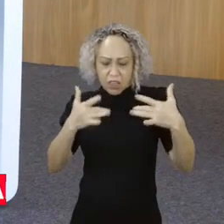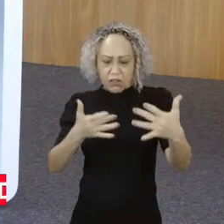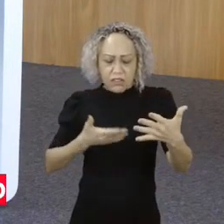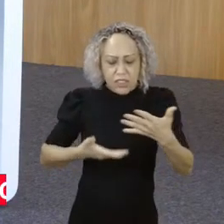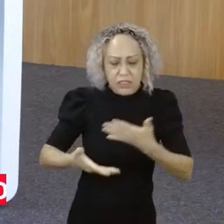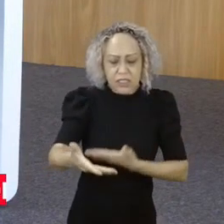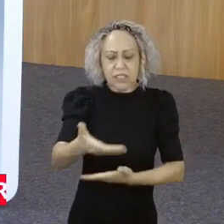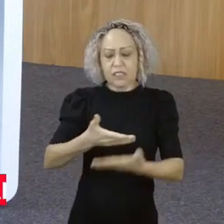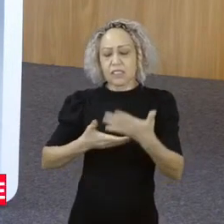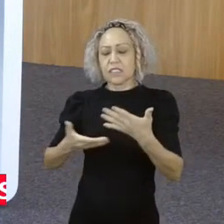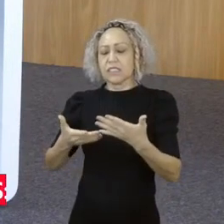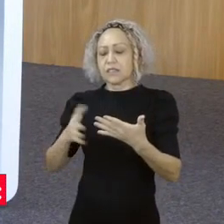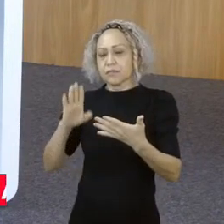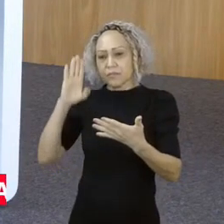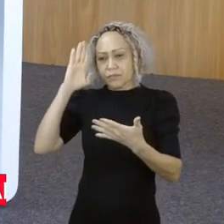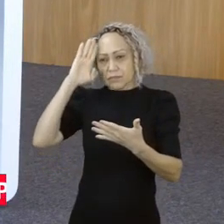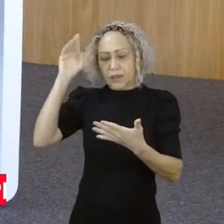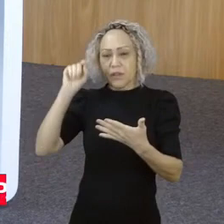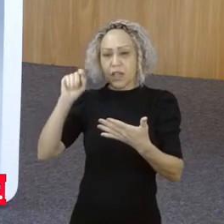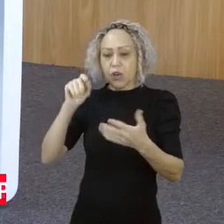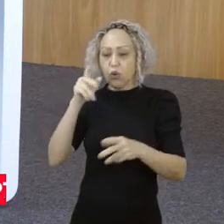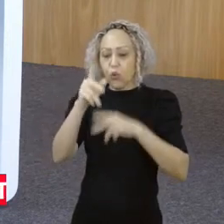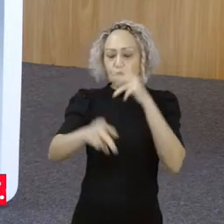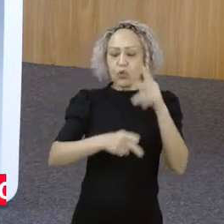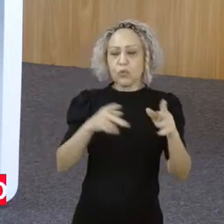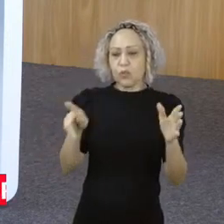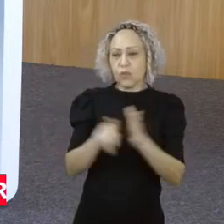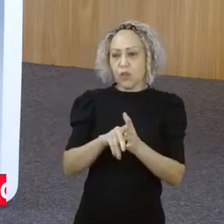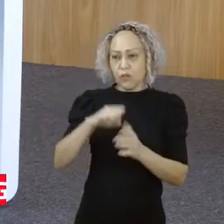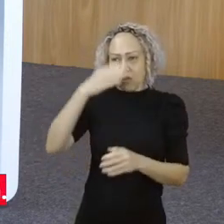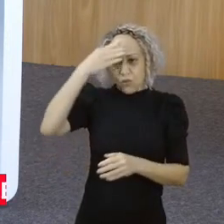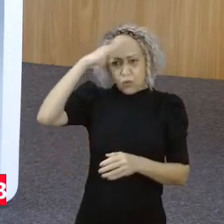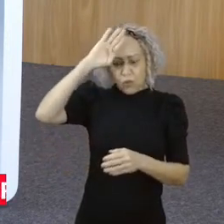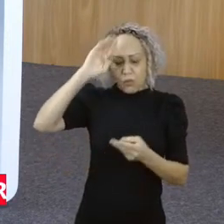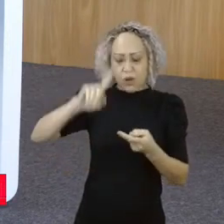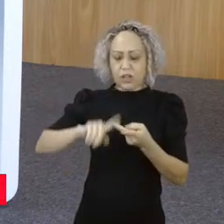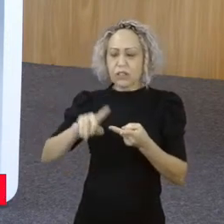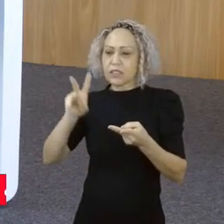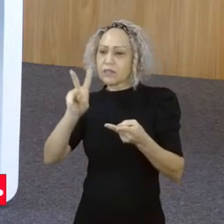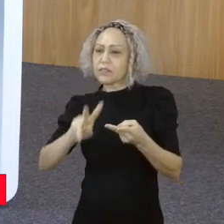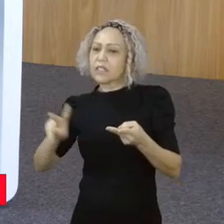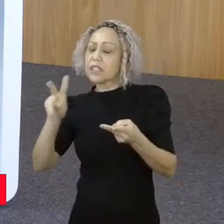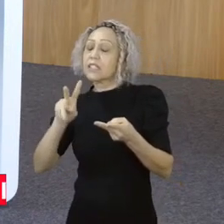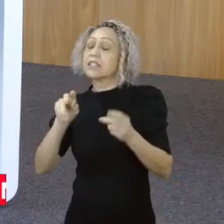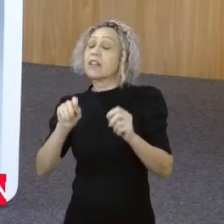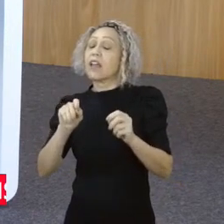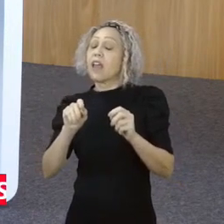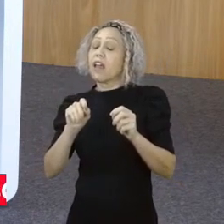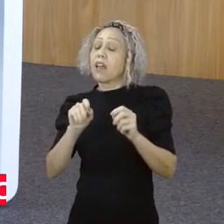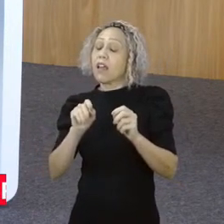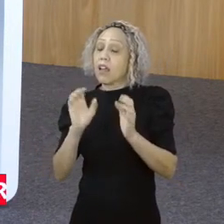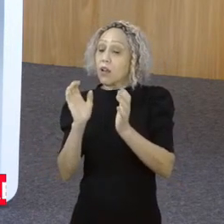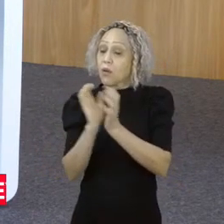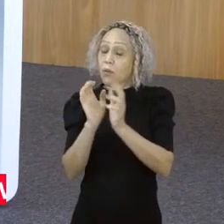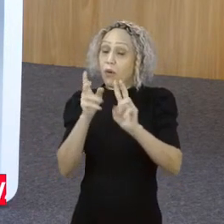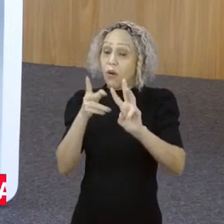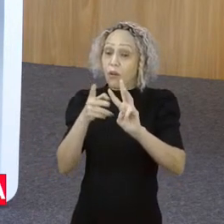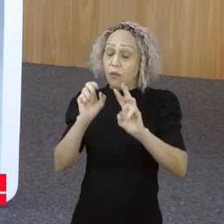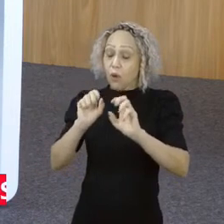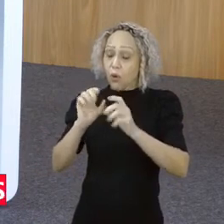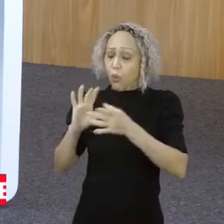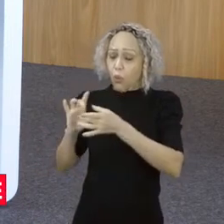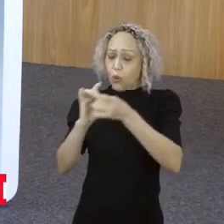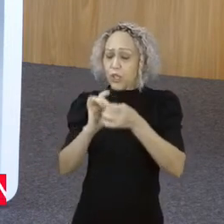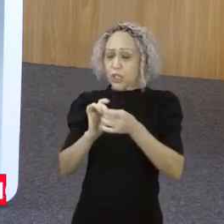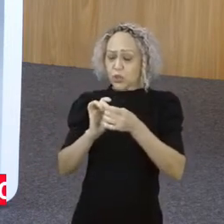povos cubano e venezuelano e de todos os povos vítimas do imperialismo no âmbito mundial, como o da